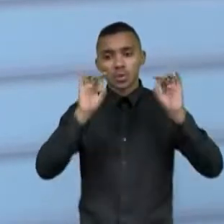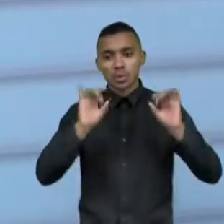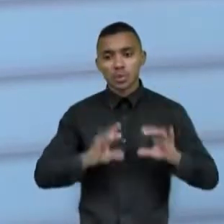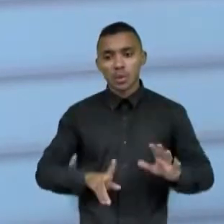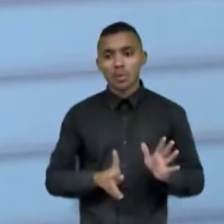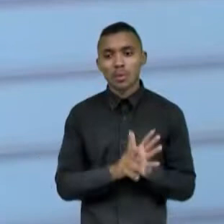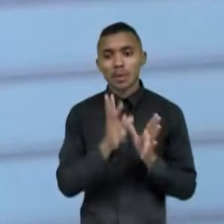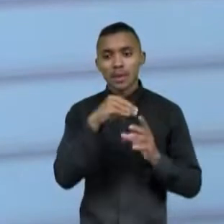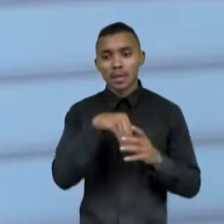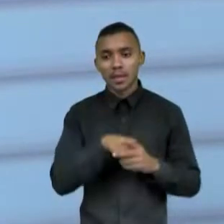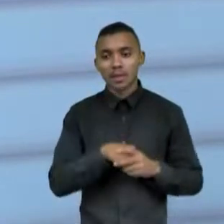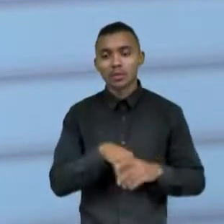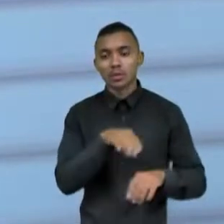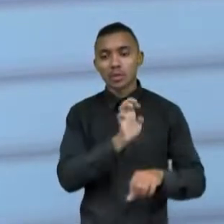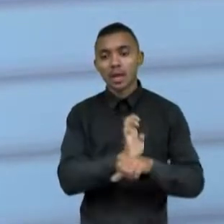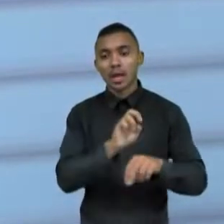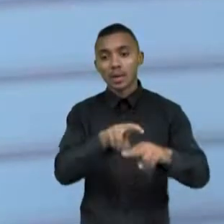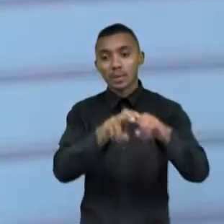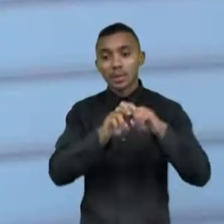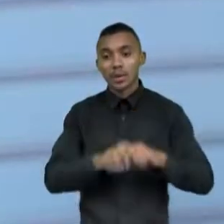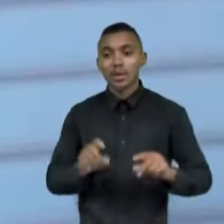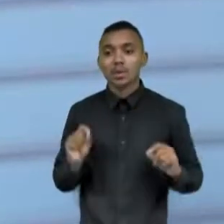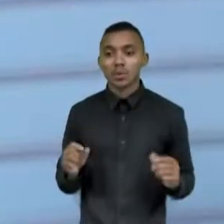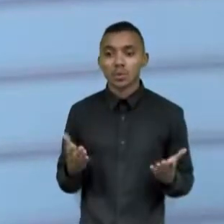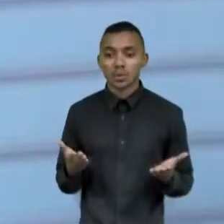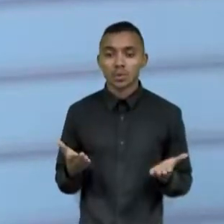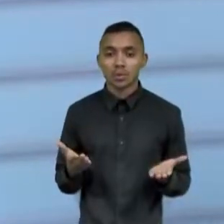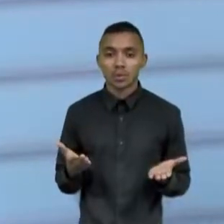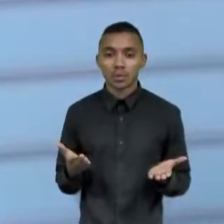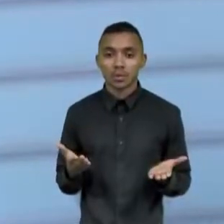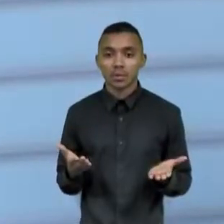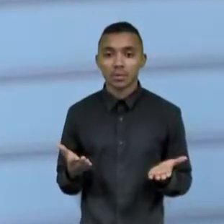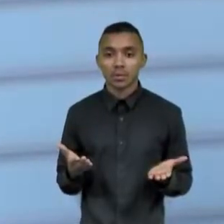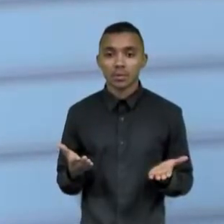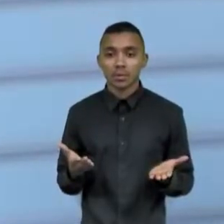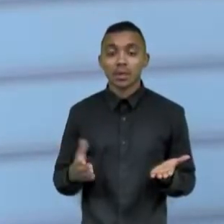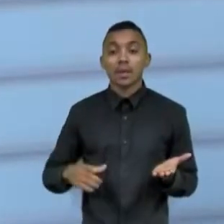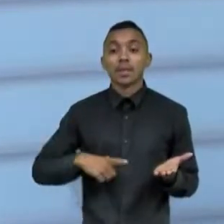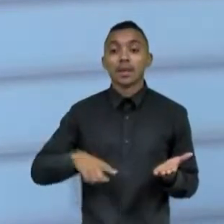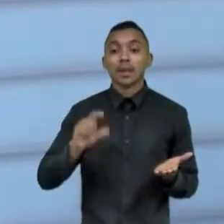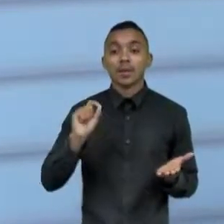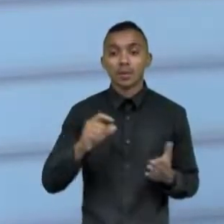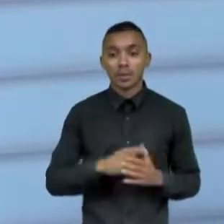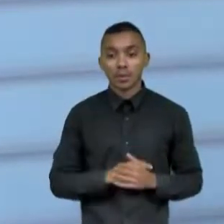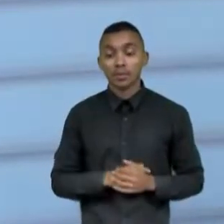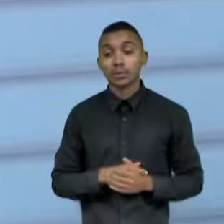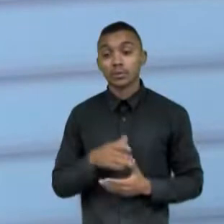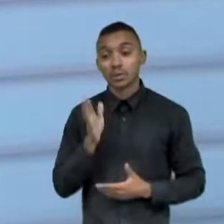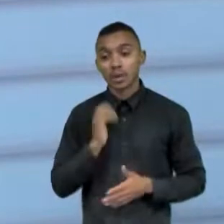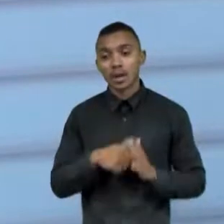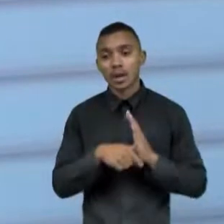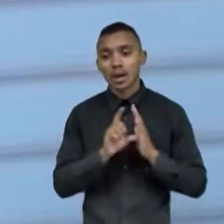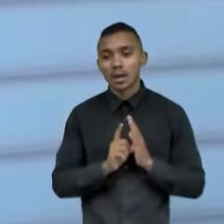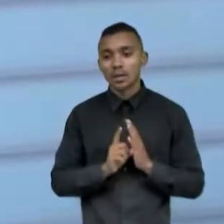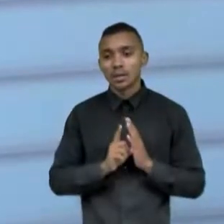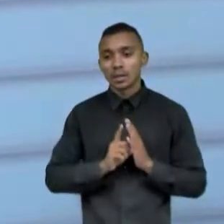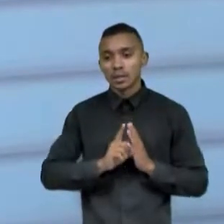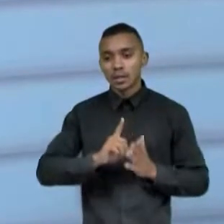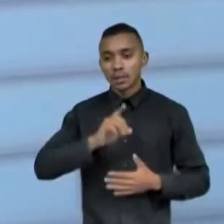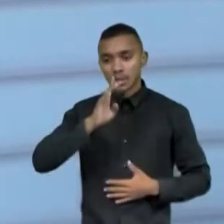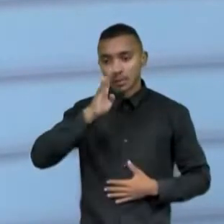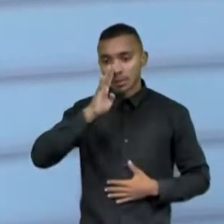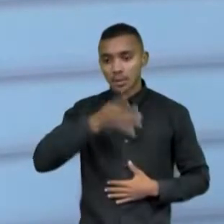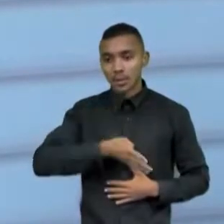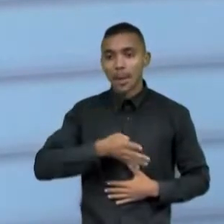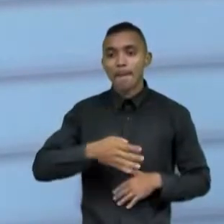gente passar a acompanhar mais. E no último período a gente tem recebido mais denúncias, né, durante esse